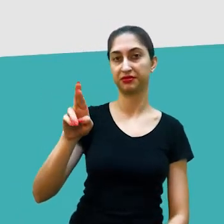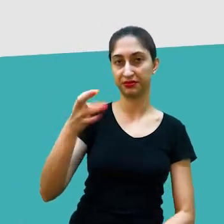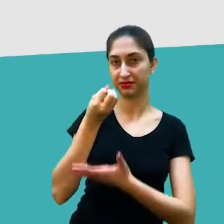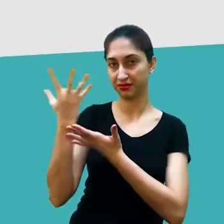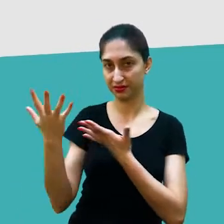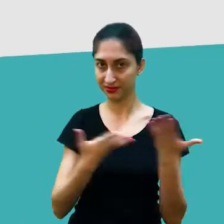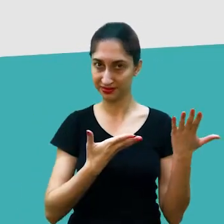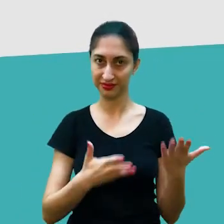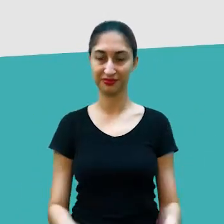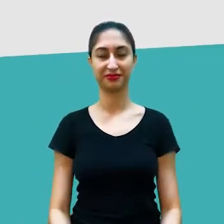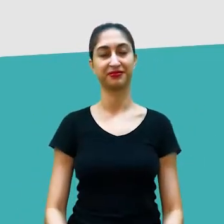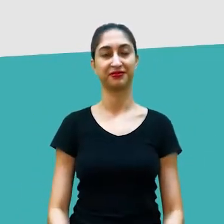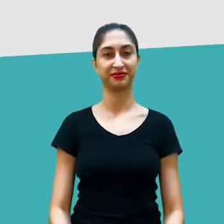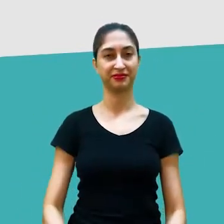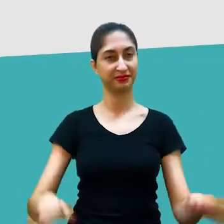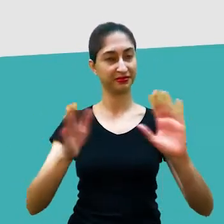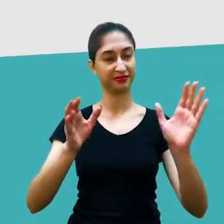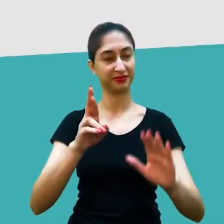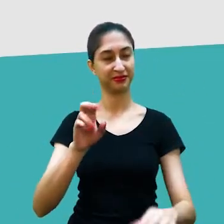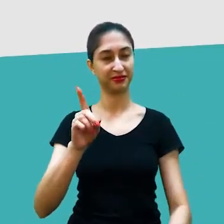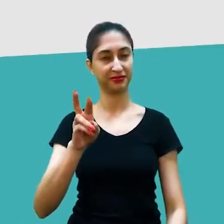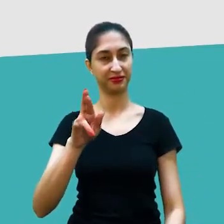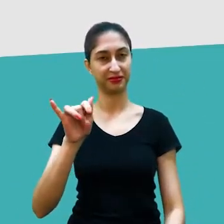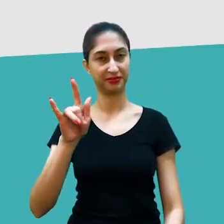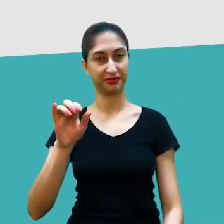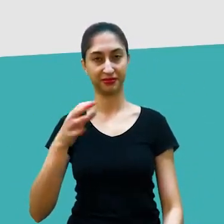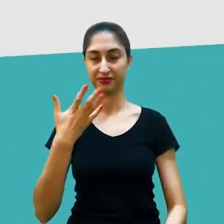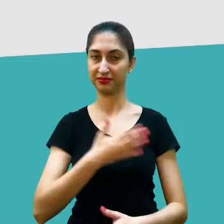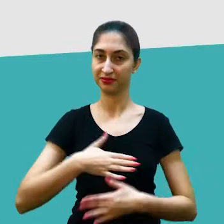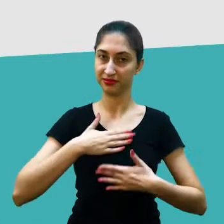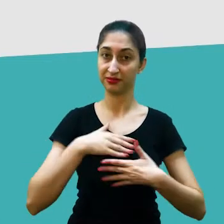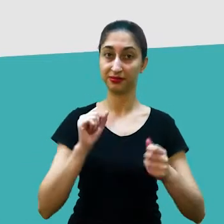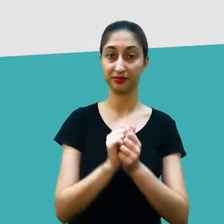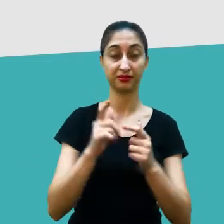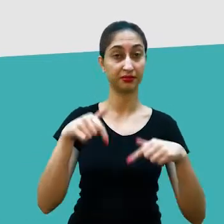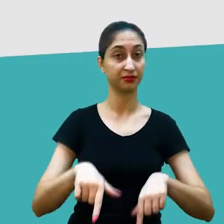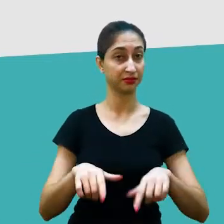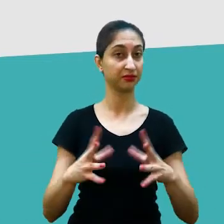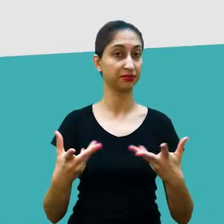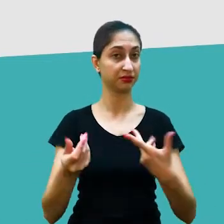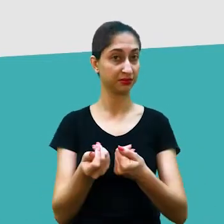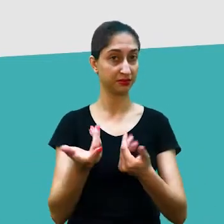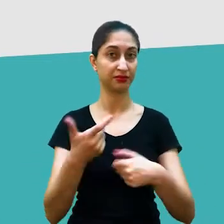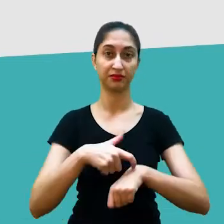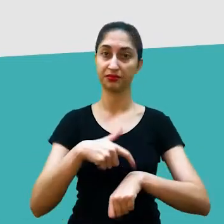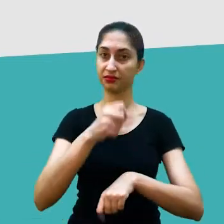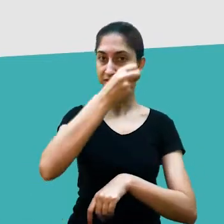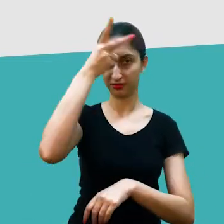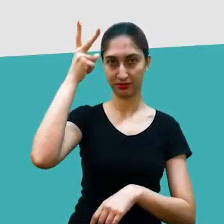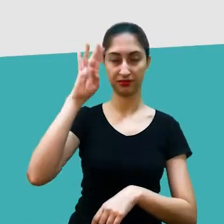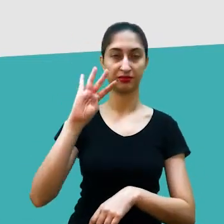bem-vindo. Olá, Rodrigo, prazer estar com você aqui nessa iniciativa brilhante da Prefeitura de